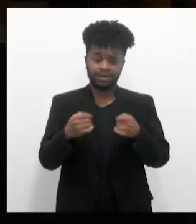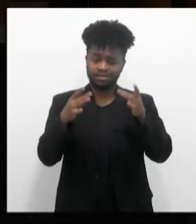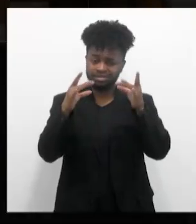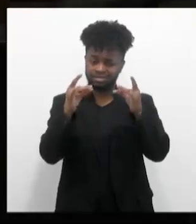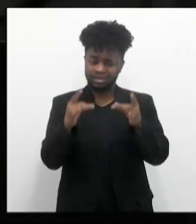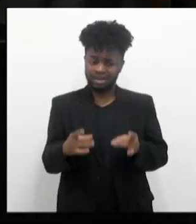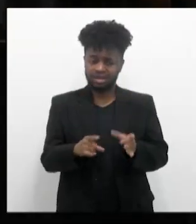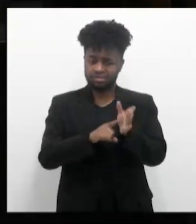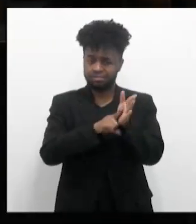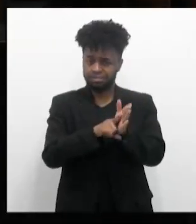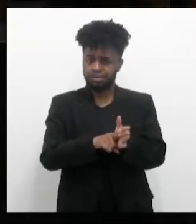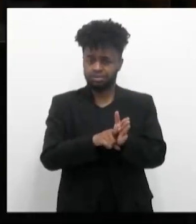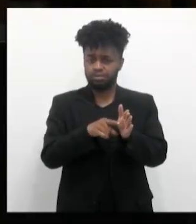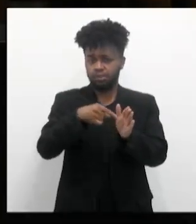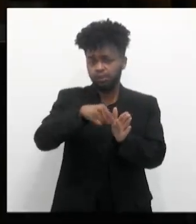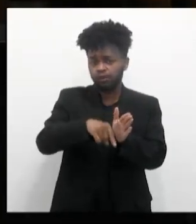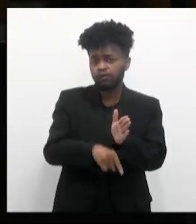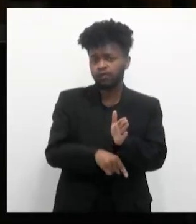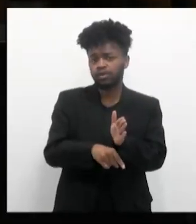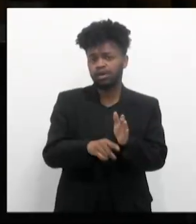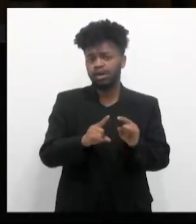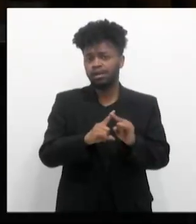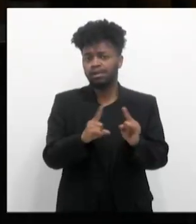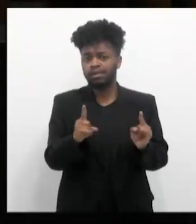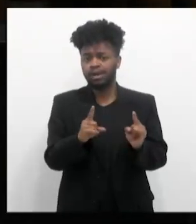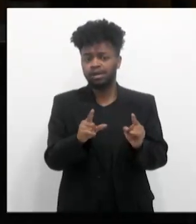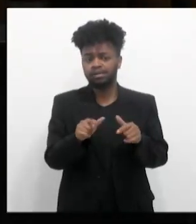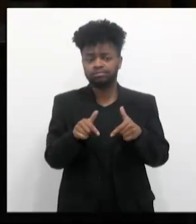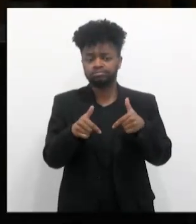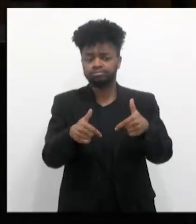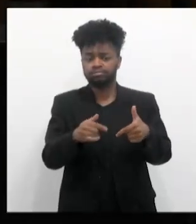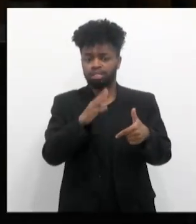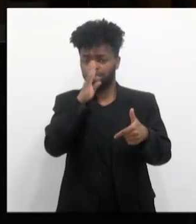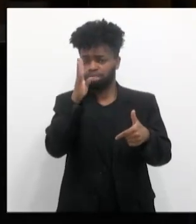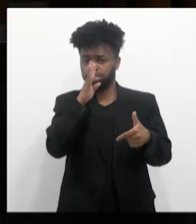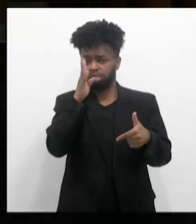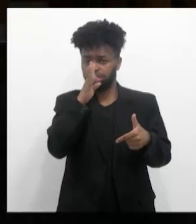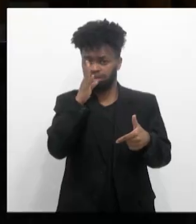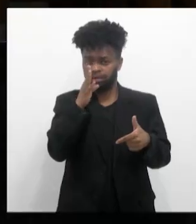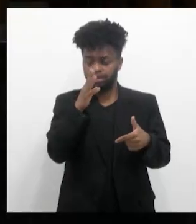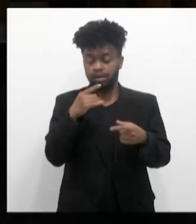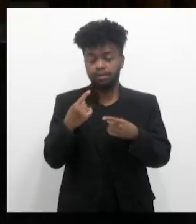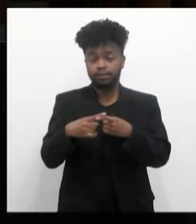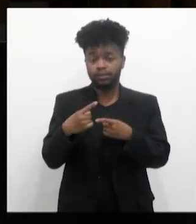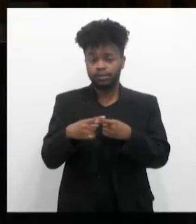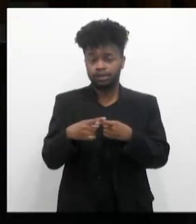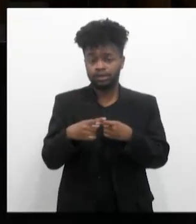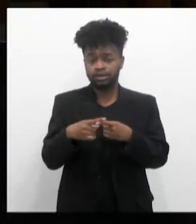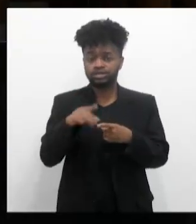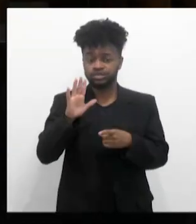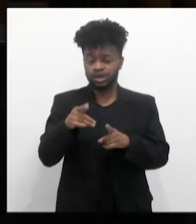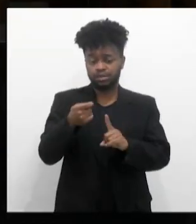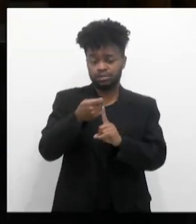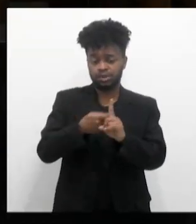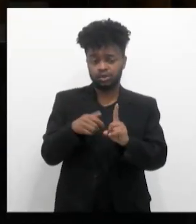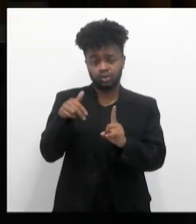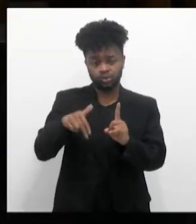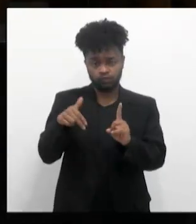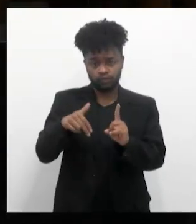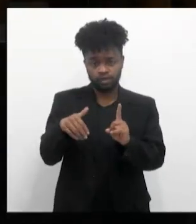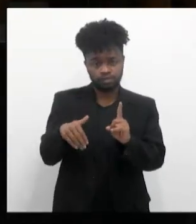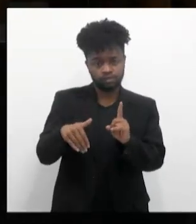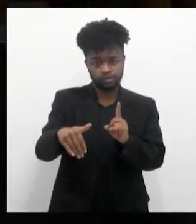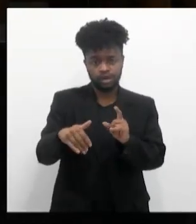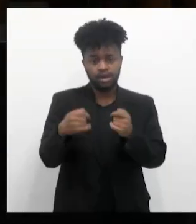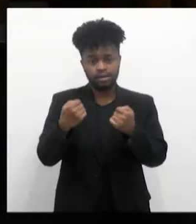muito profunda. Mas foi feito de forma assodada, porque já no mês de novembro tem